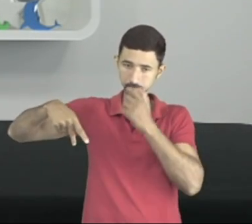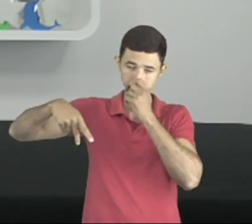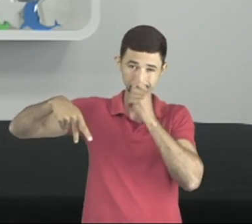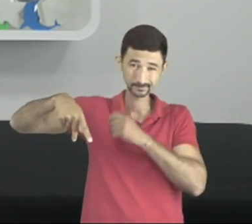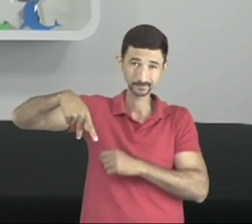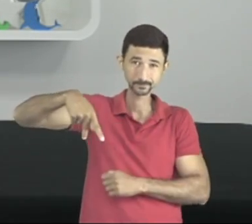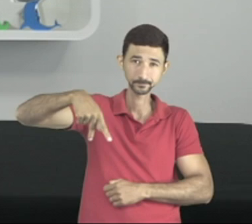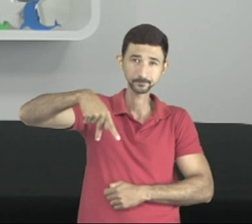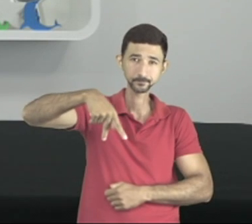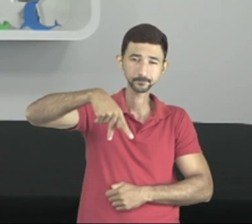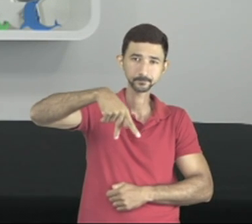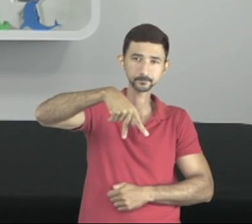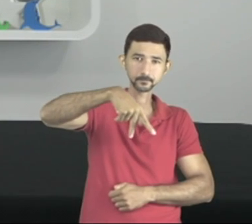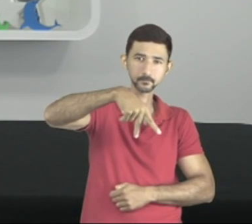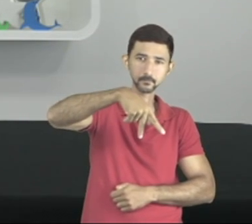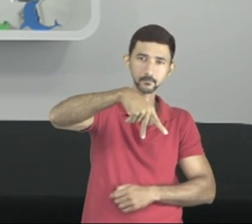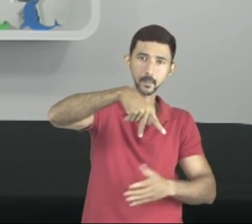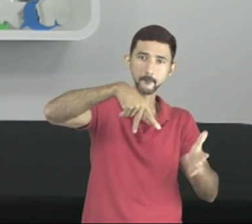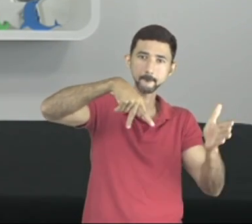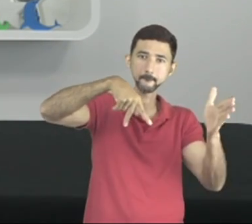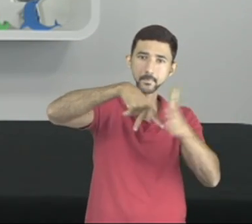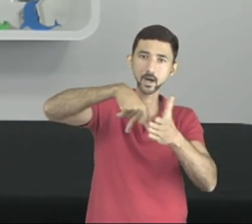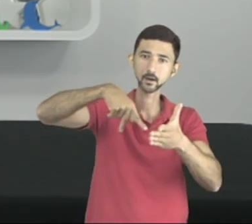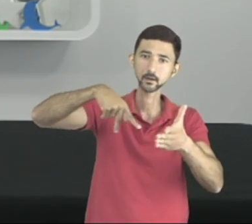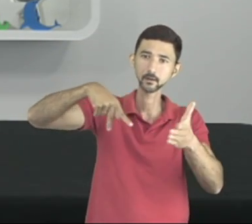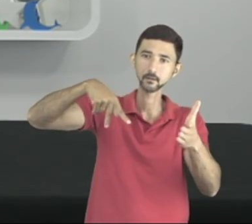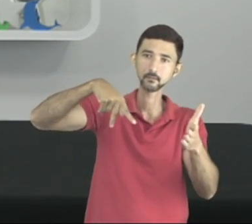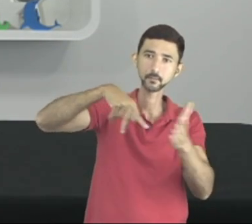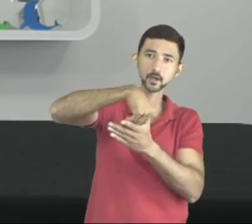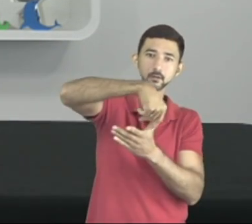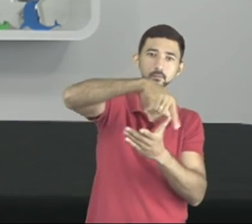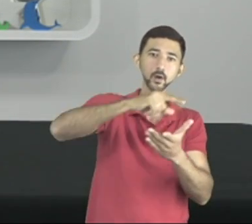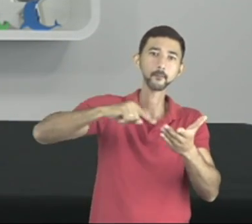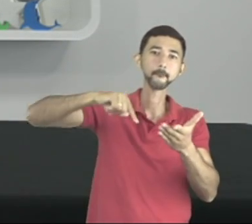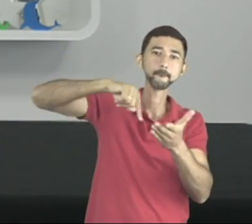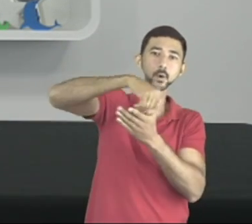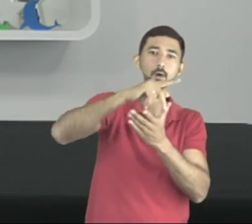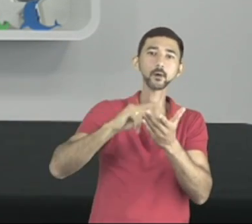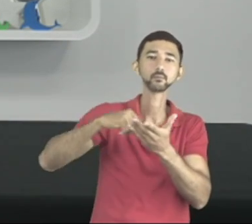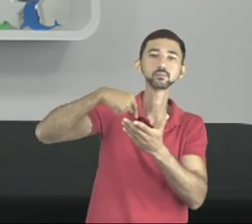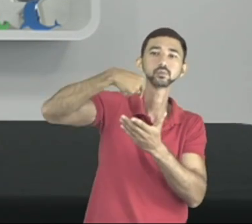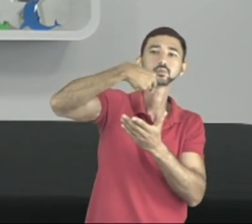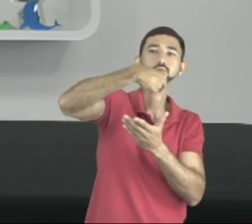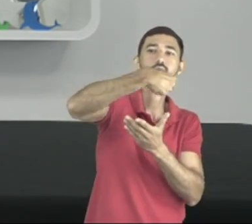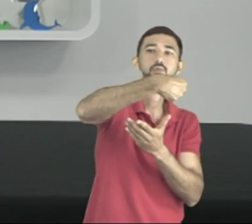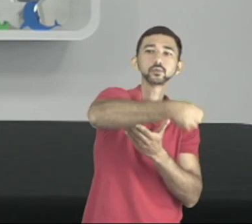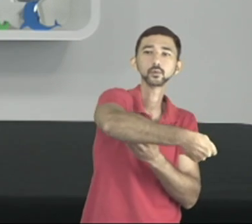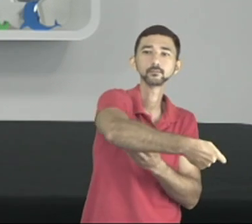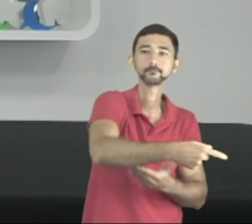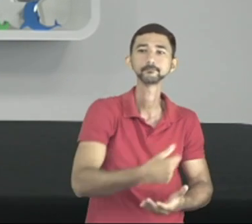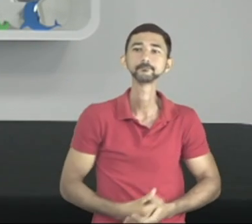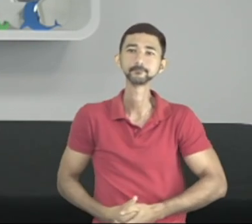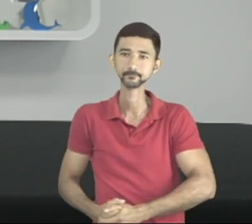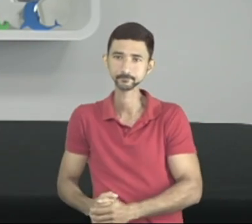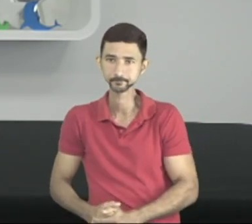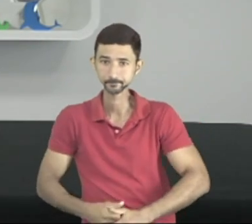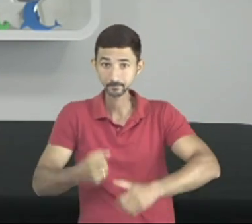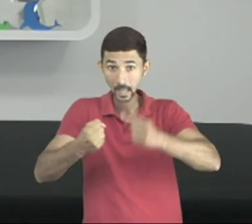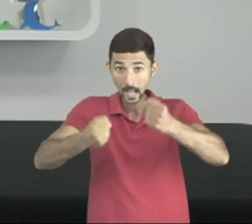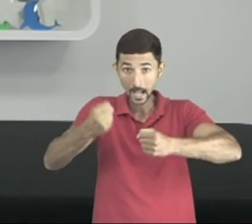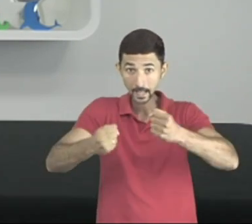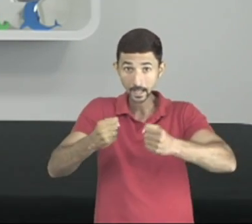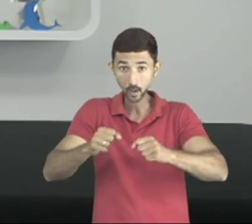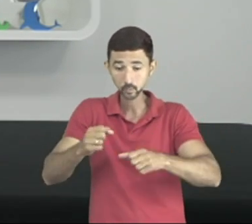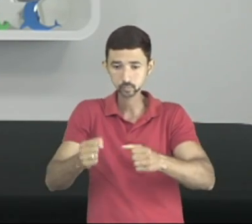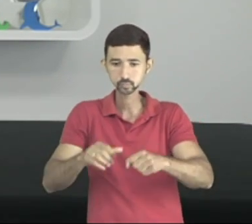vem a 10. Se a bicicleta para, quem parou a bicicleta? Você vai para frente. Um carro, você vai